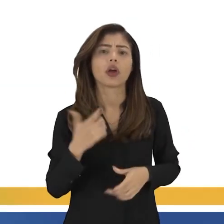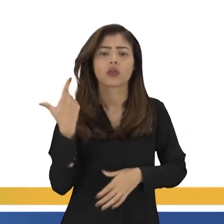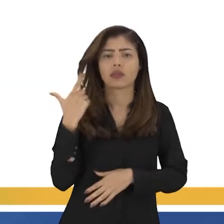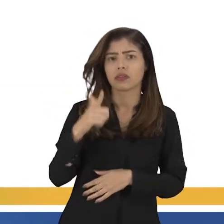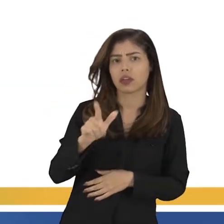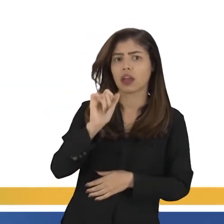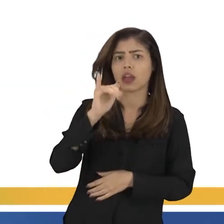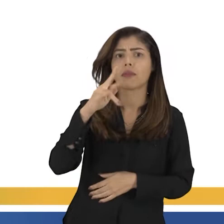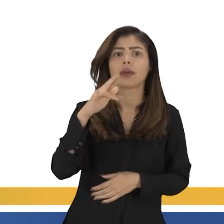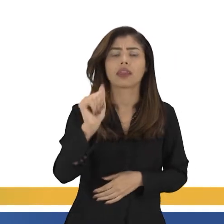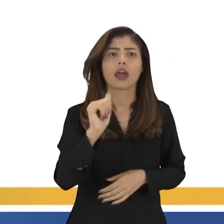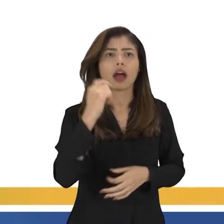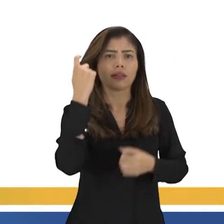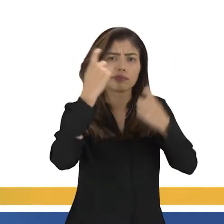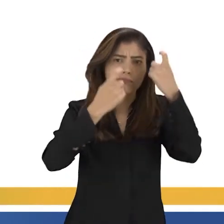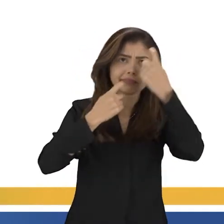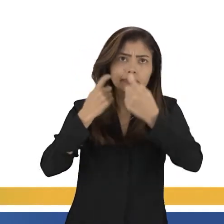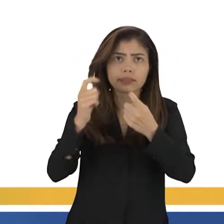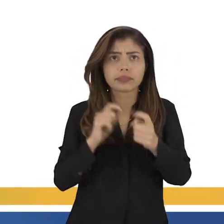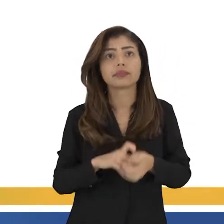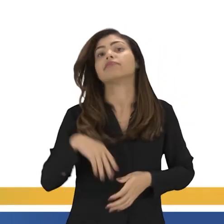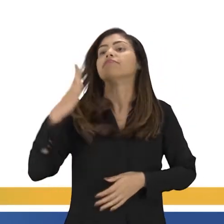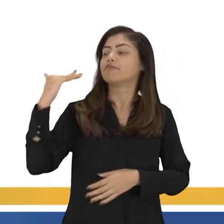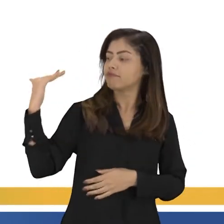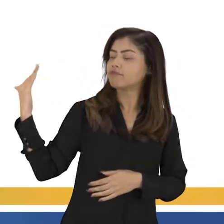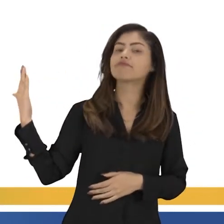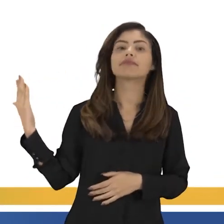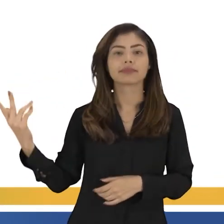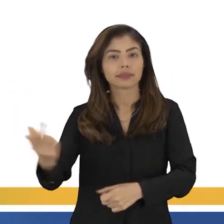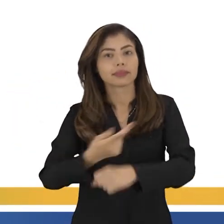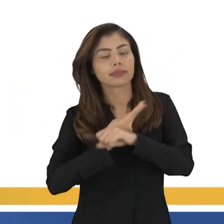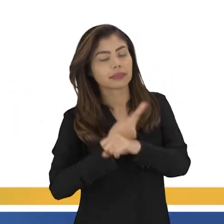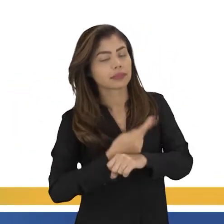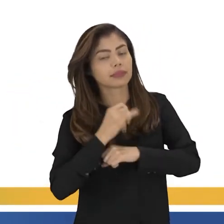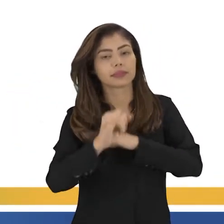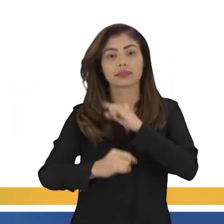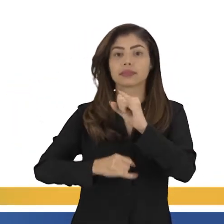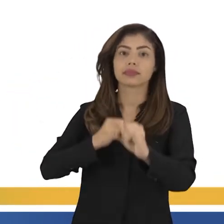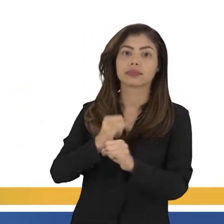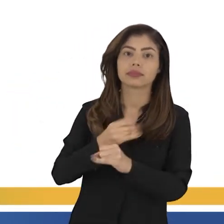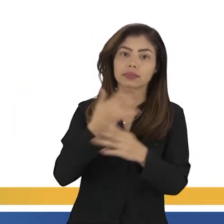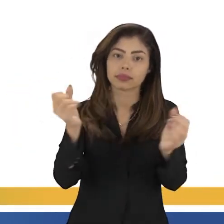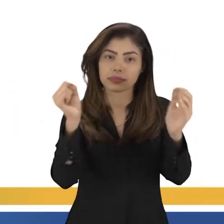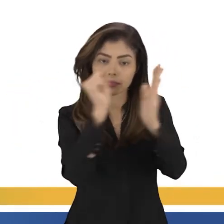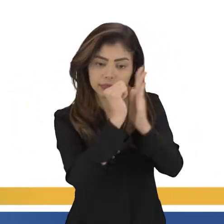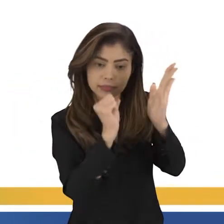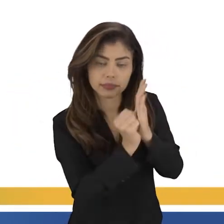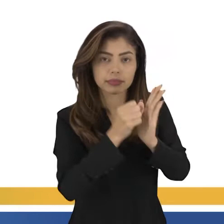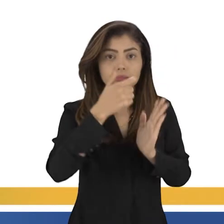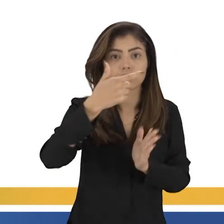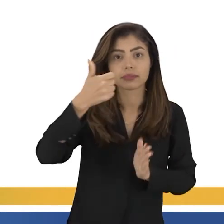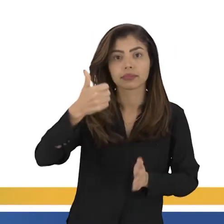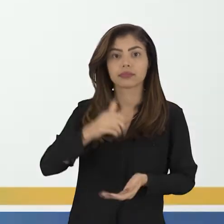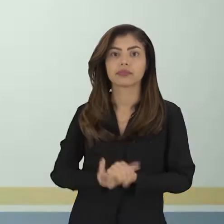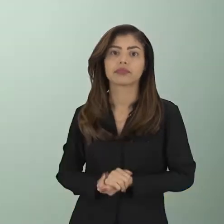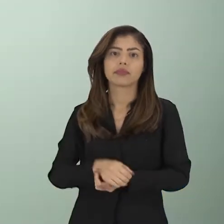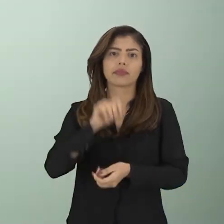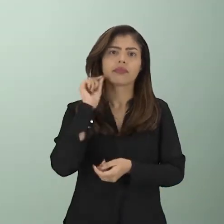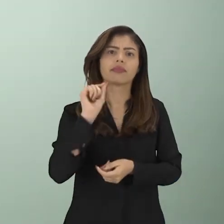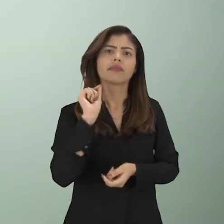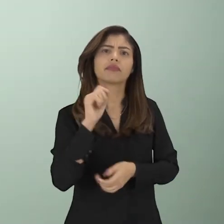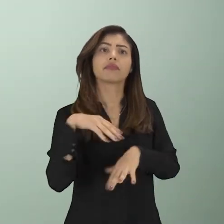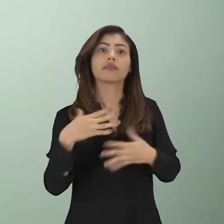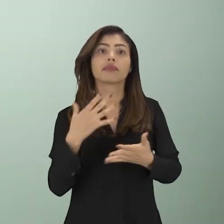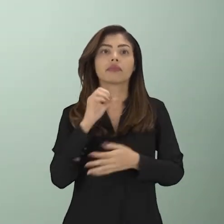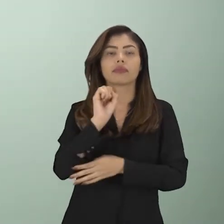imitar as expressões humanas, ela virou celebridade. Pesquisem na internet, meu estudante do século XXI, quem é